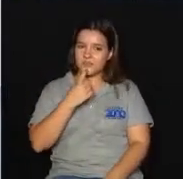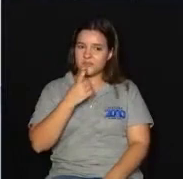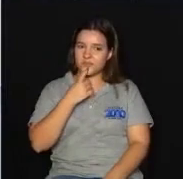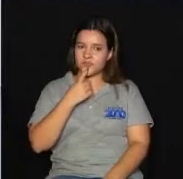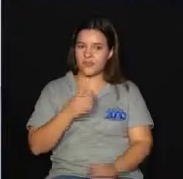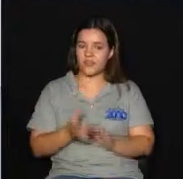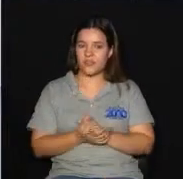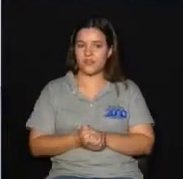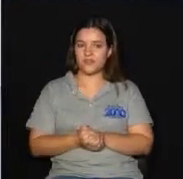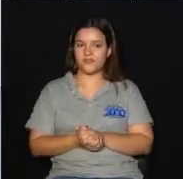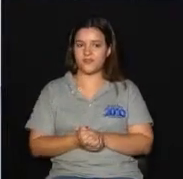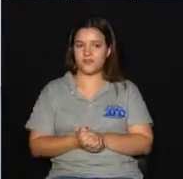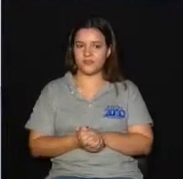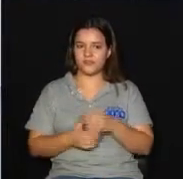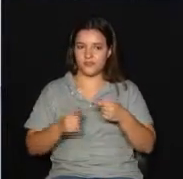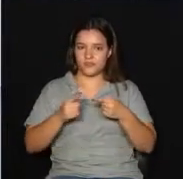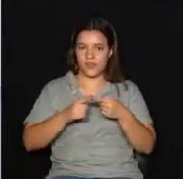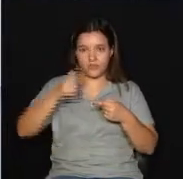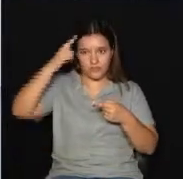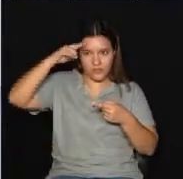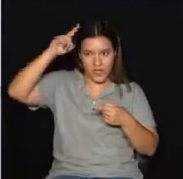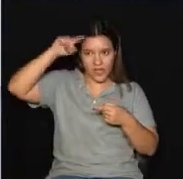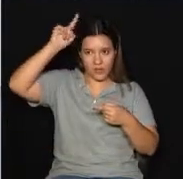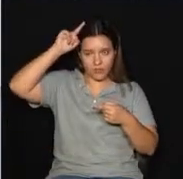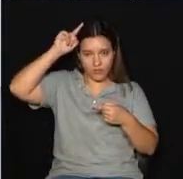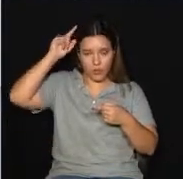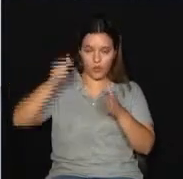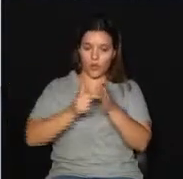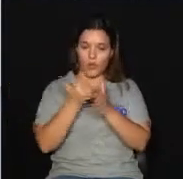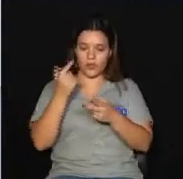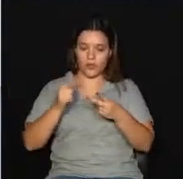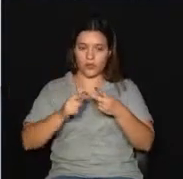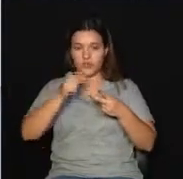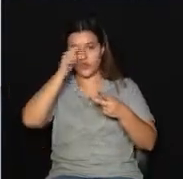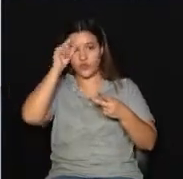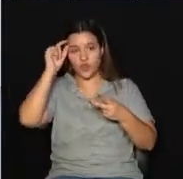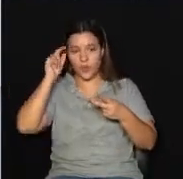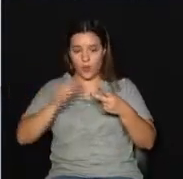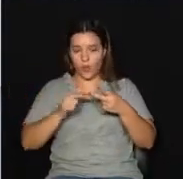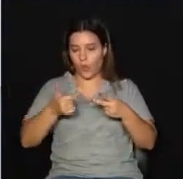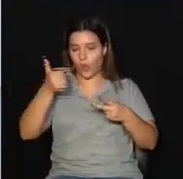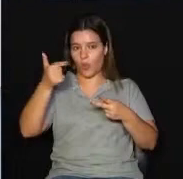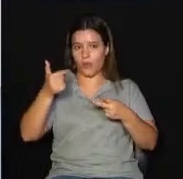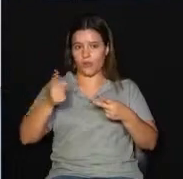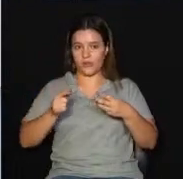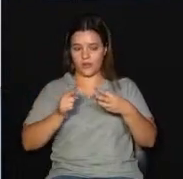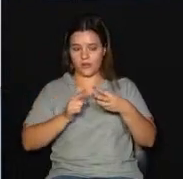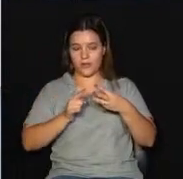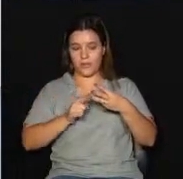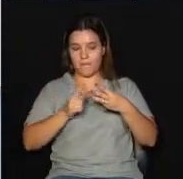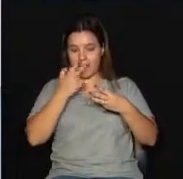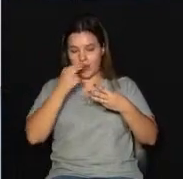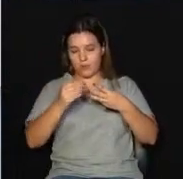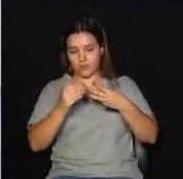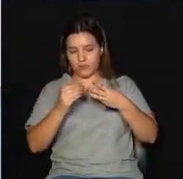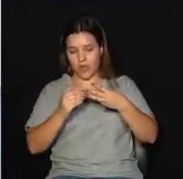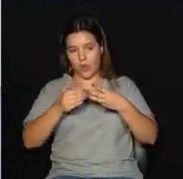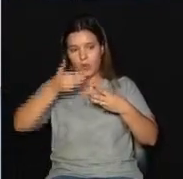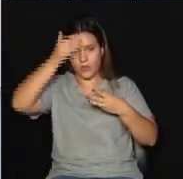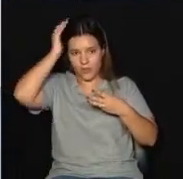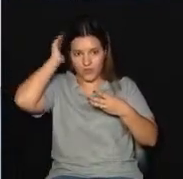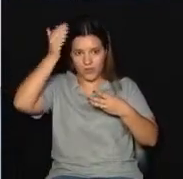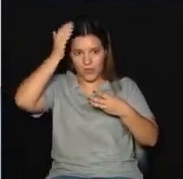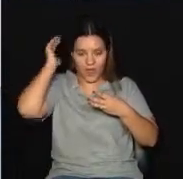curto prazo, reelegeu o Dr. Hélio, reelegeu o Jonas Donizete e optou por uma continuação